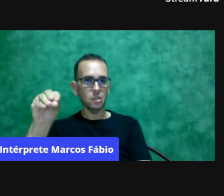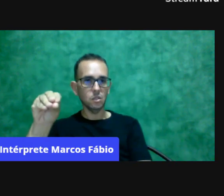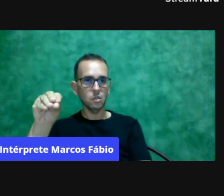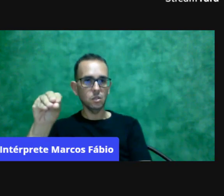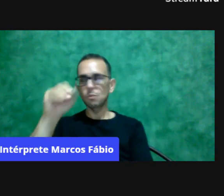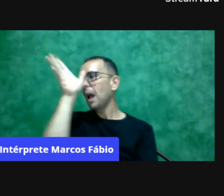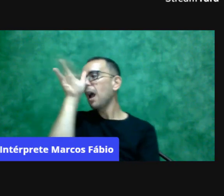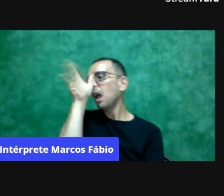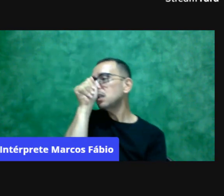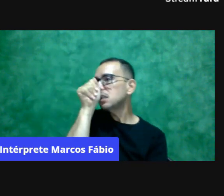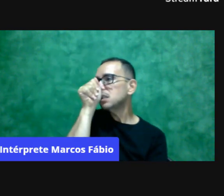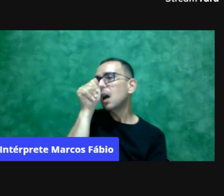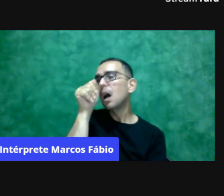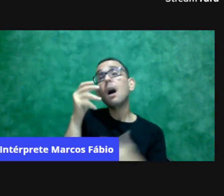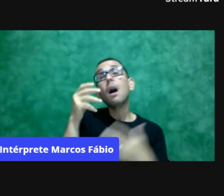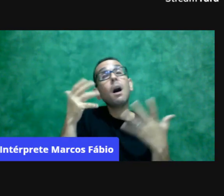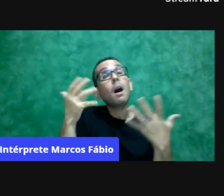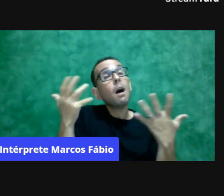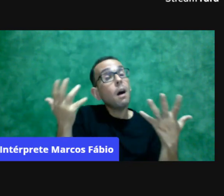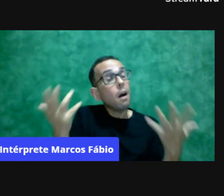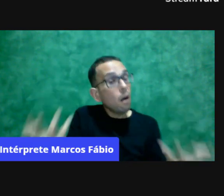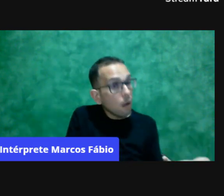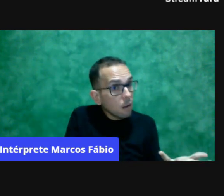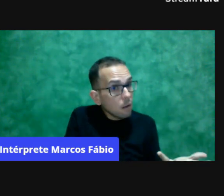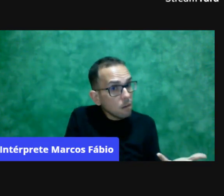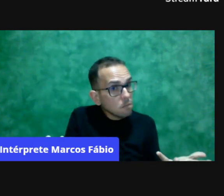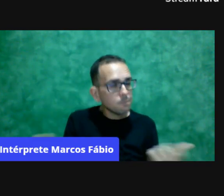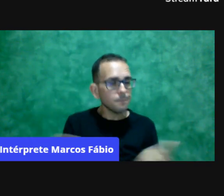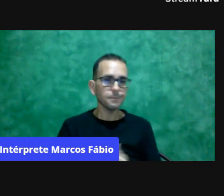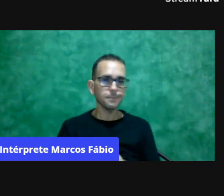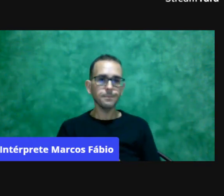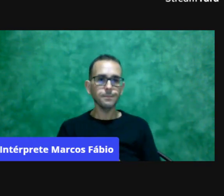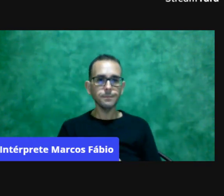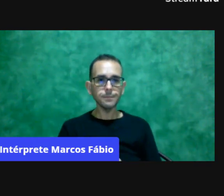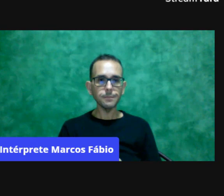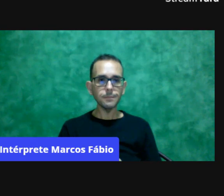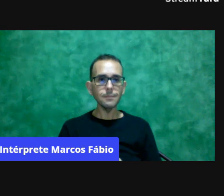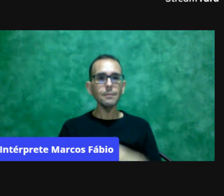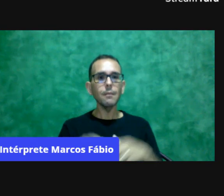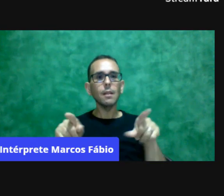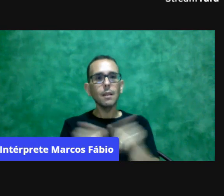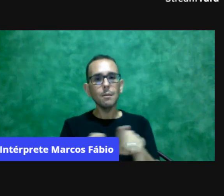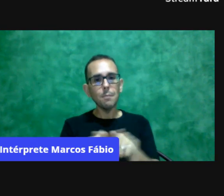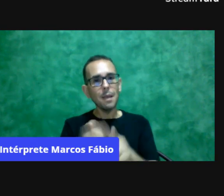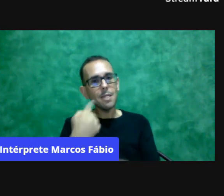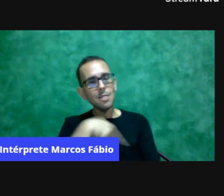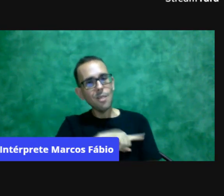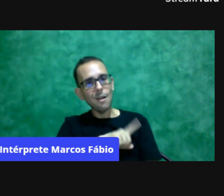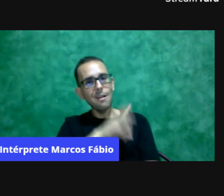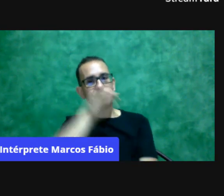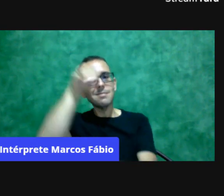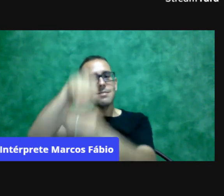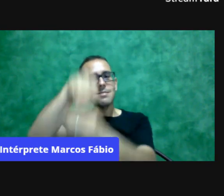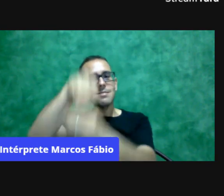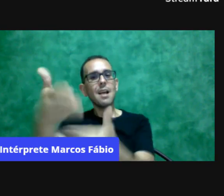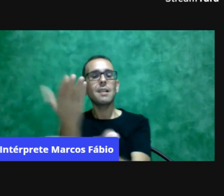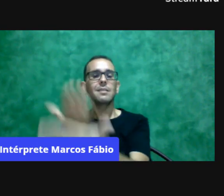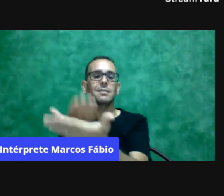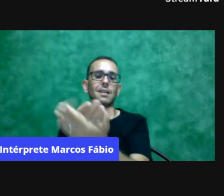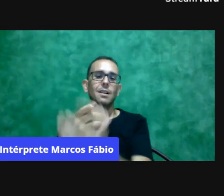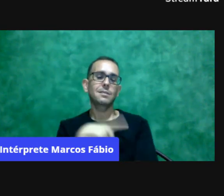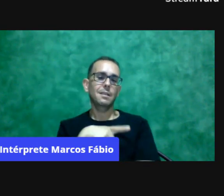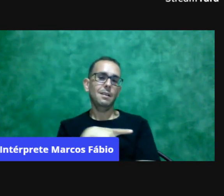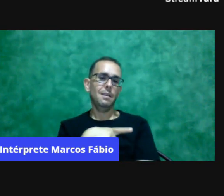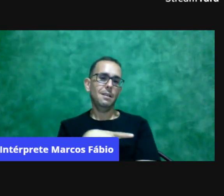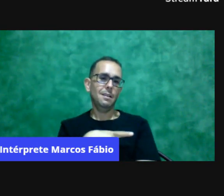galinha, ou aquilo que você está querendo mostrar para ela. Que isso a gente faz dentro da sala de aula, né? Porque